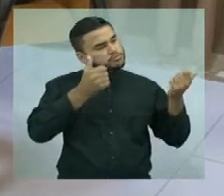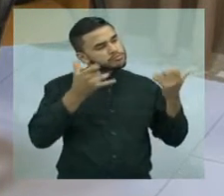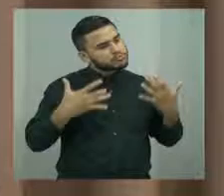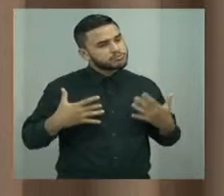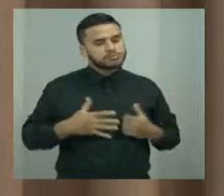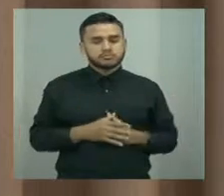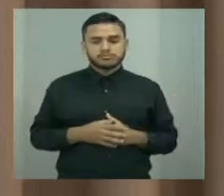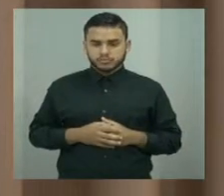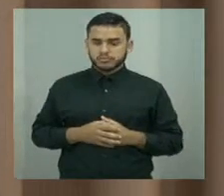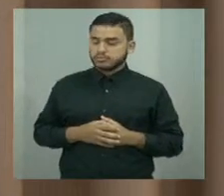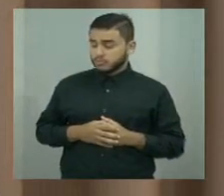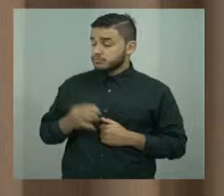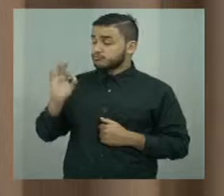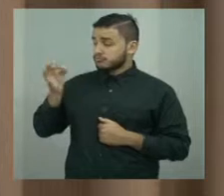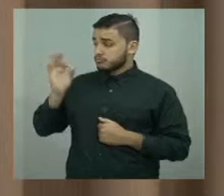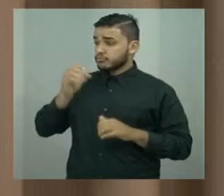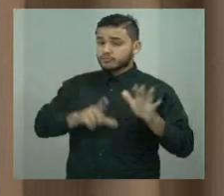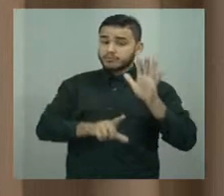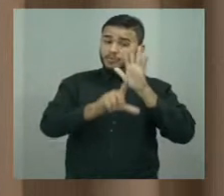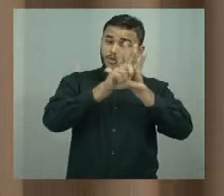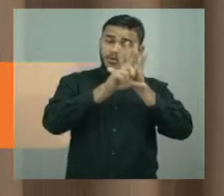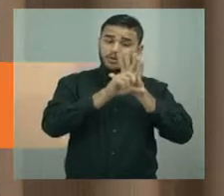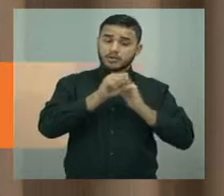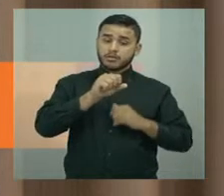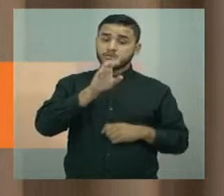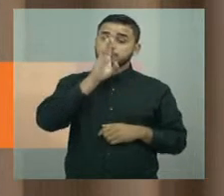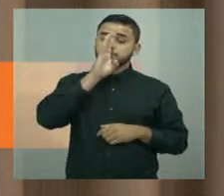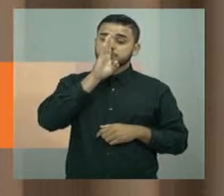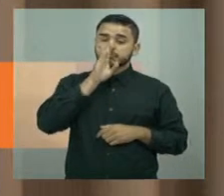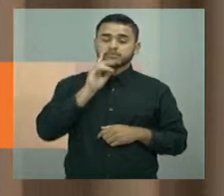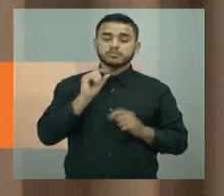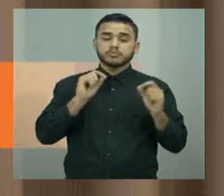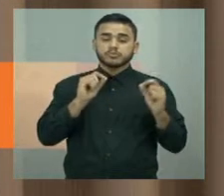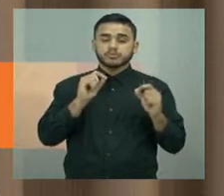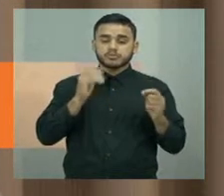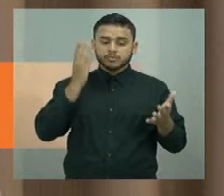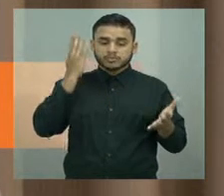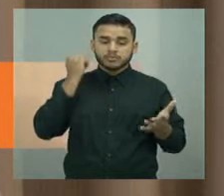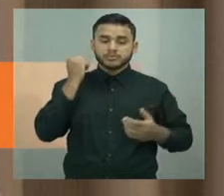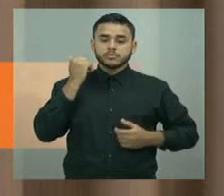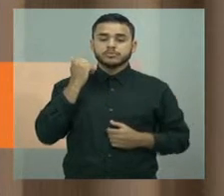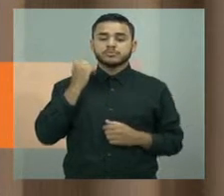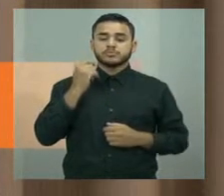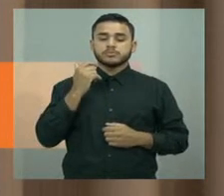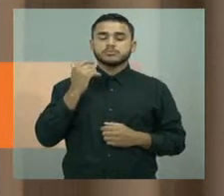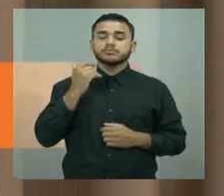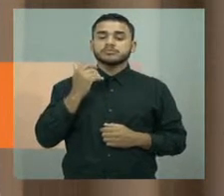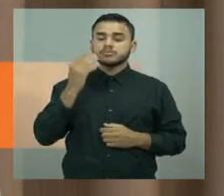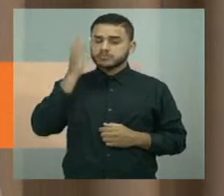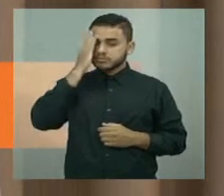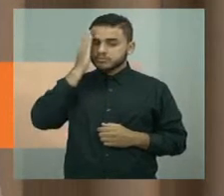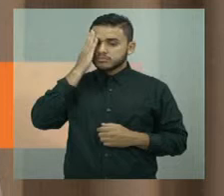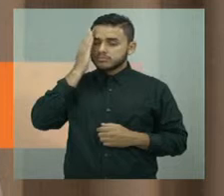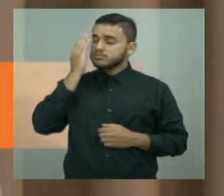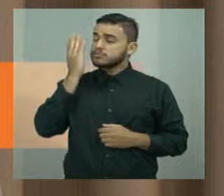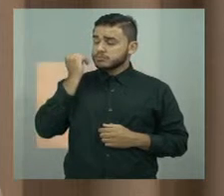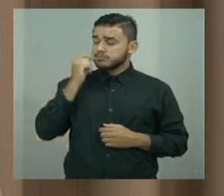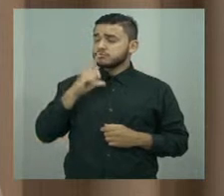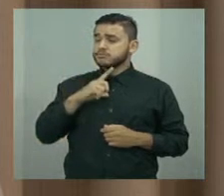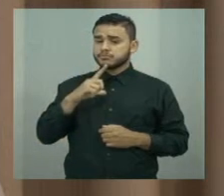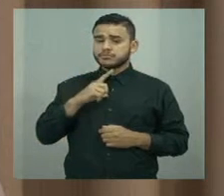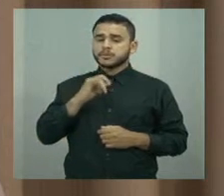gente. Isso, a Lei do Silêncio, ela é aplicável tanto a máquinas... ampla, né? Isso, ela é mais ampla, aplicável